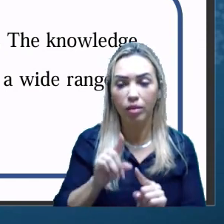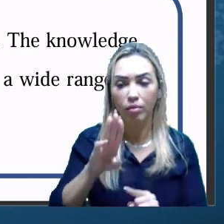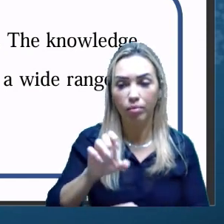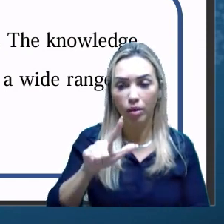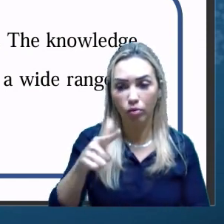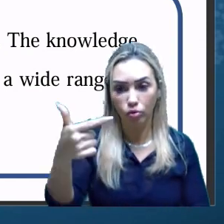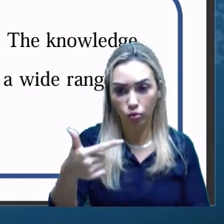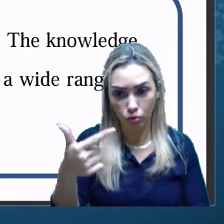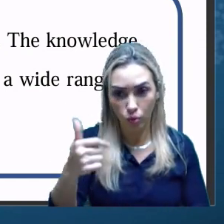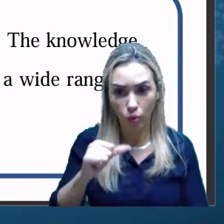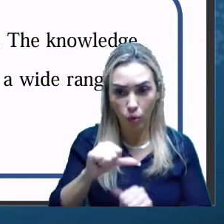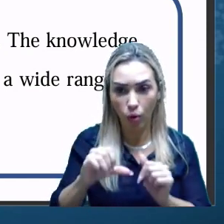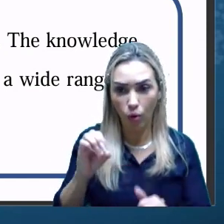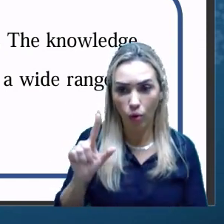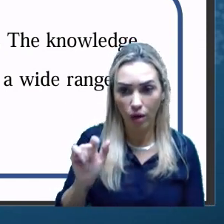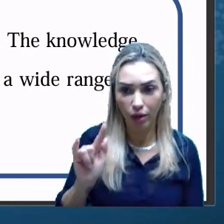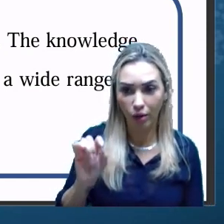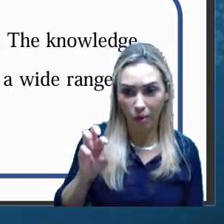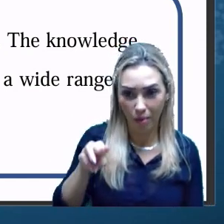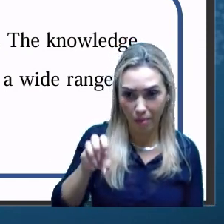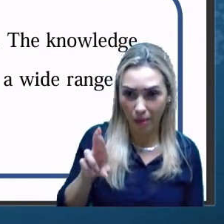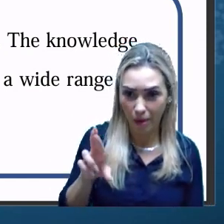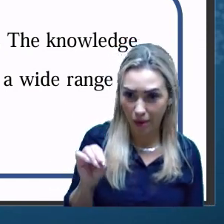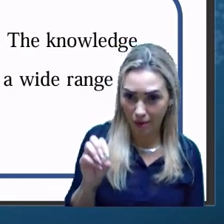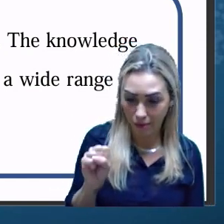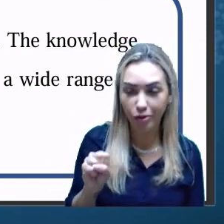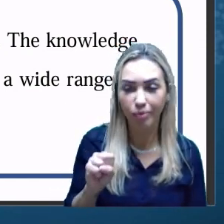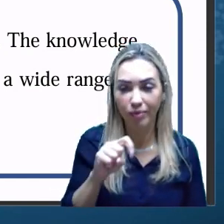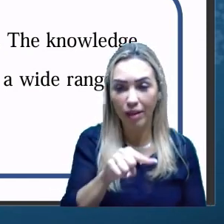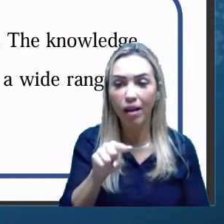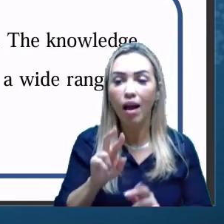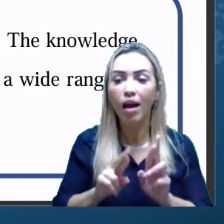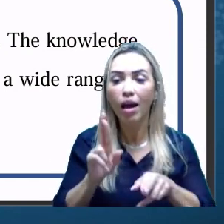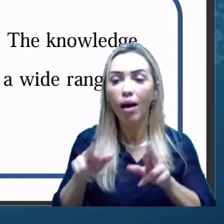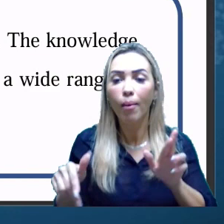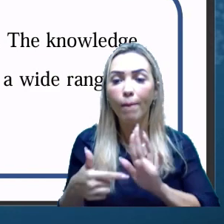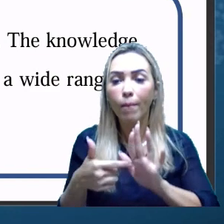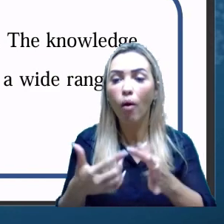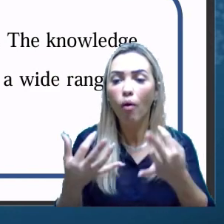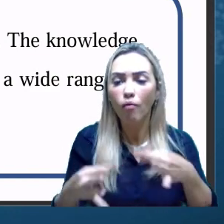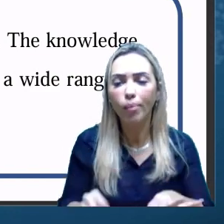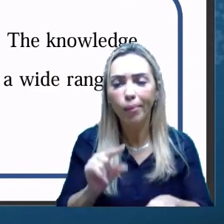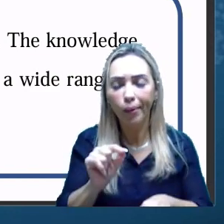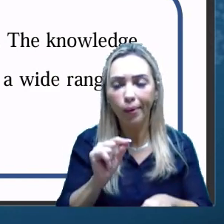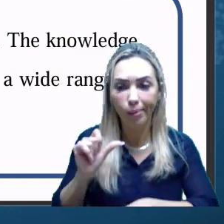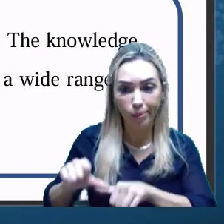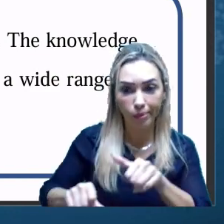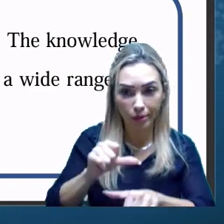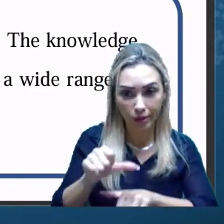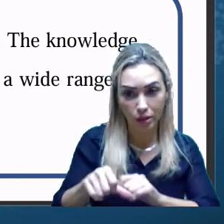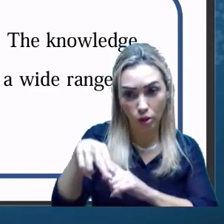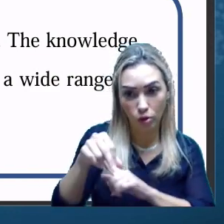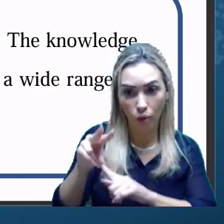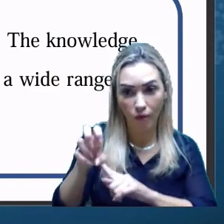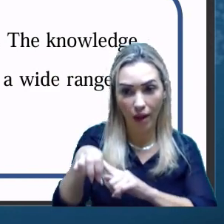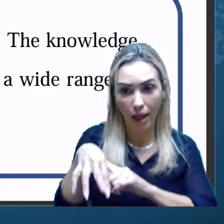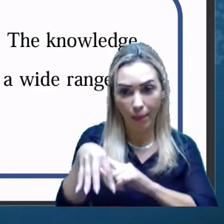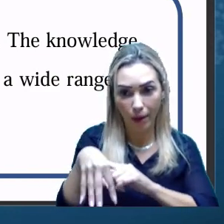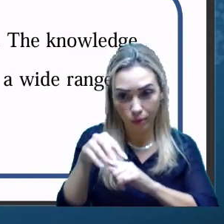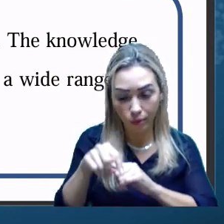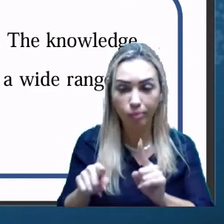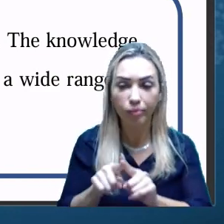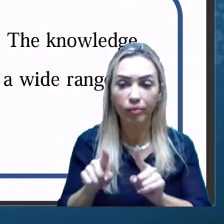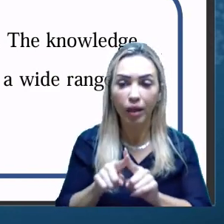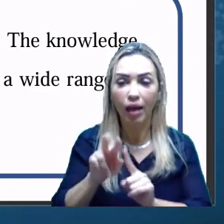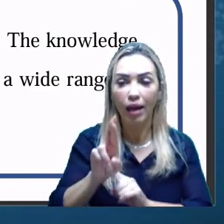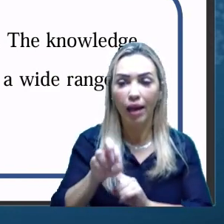oligômeros. E esses resultados eles confirmam o comportamento de desnovelamento e renovelamento de proteínas que contêm essas regiões IDRs, que